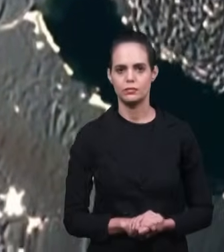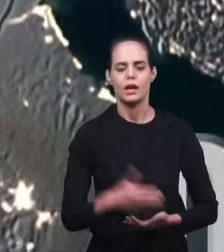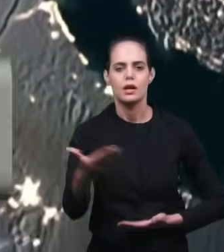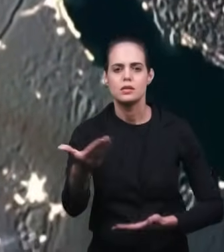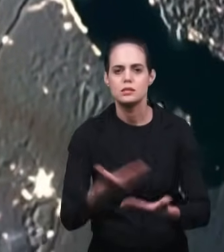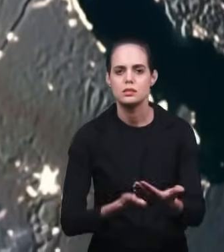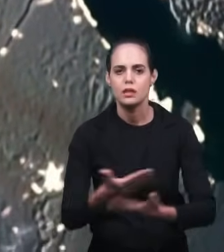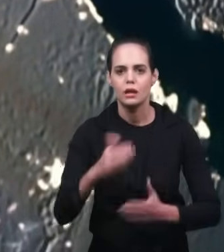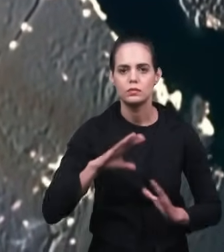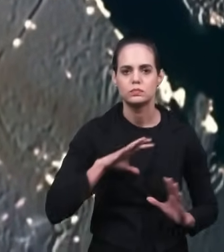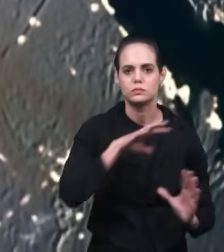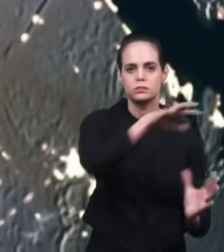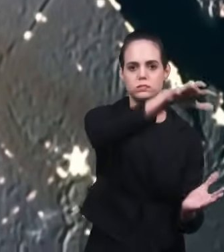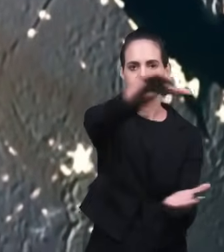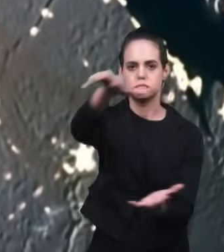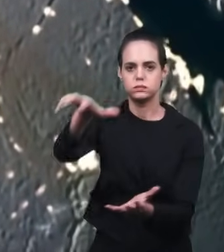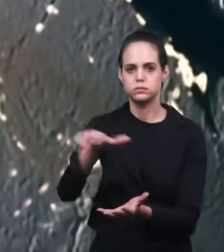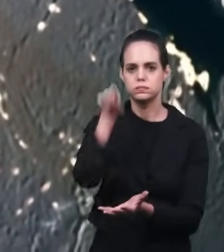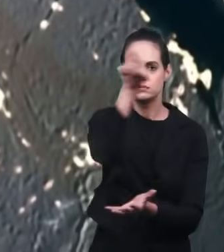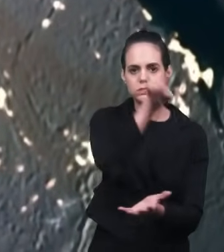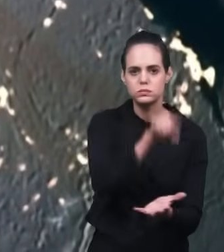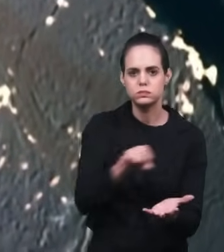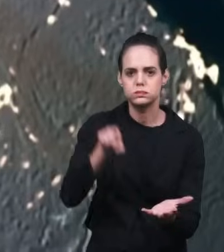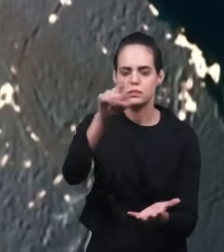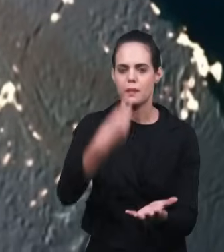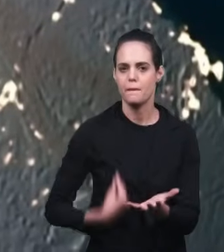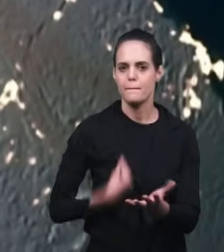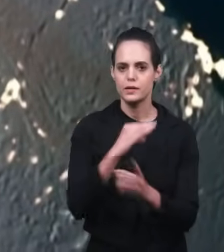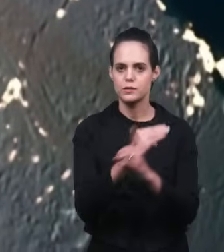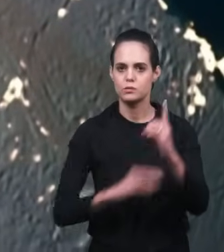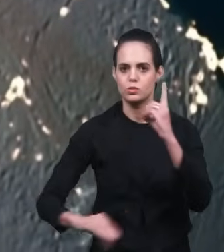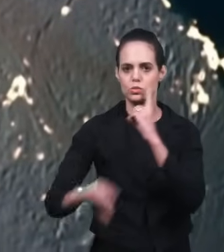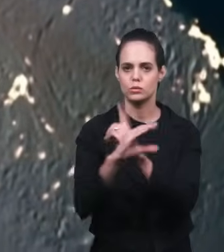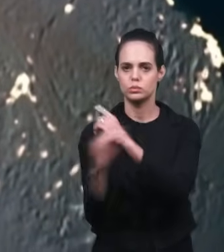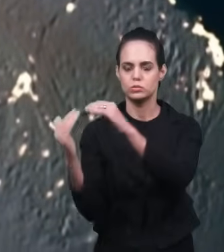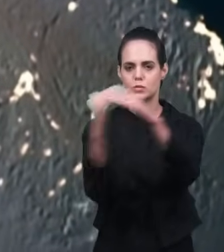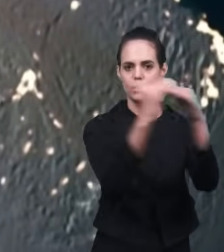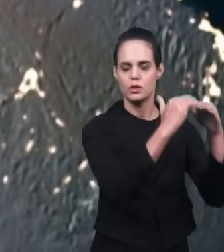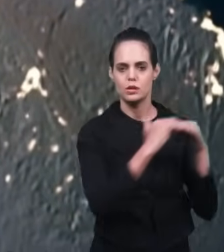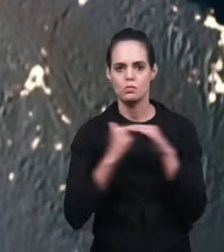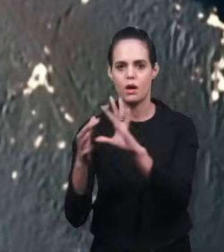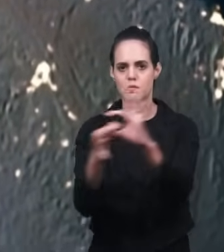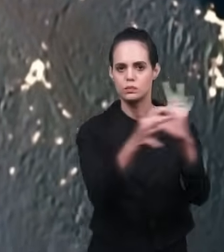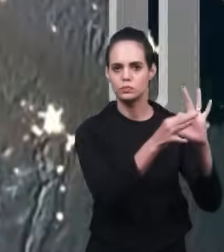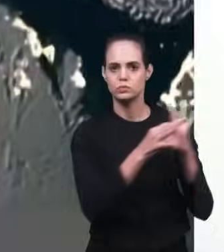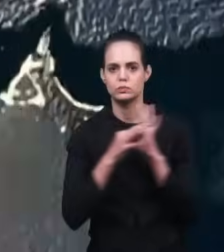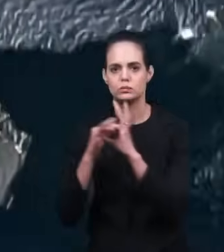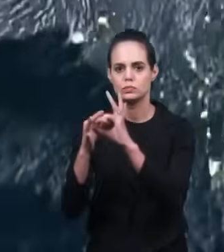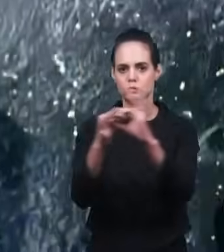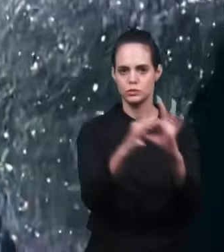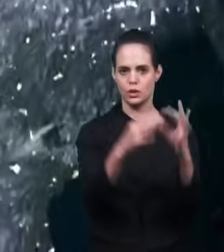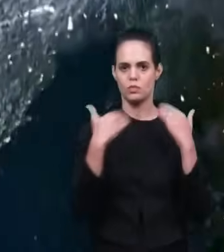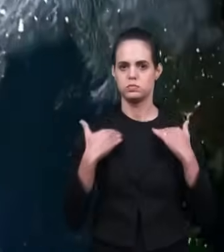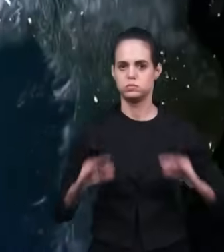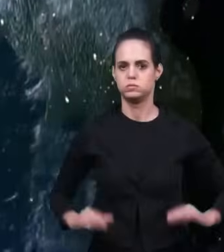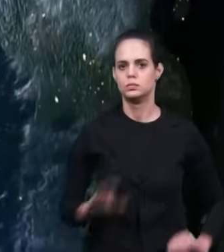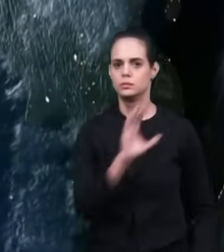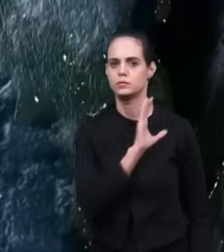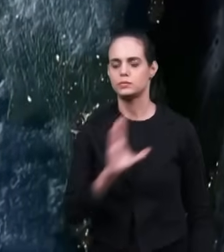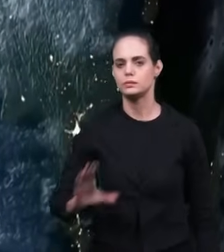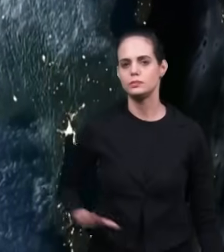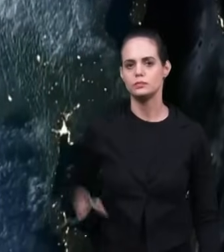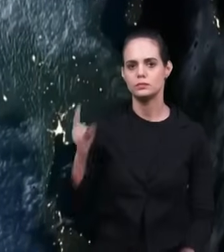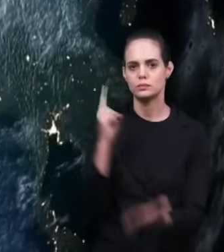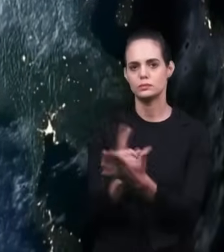Irmãos de todas as partes do mundo participam de um mesmo culto, em conjunto, no mesmo corpo e no mesmo